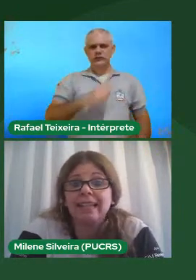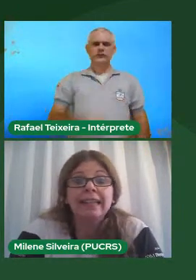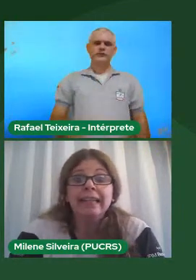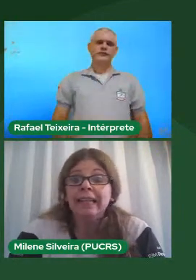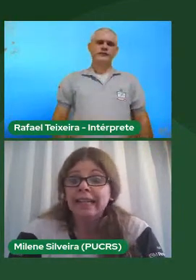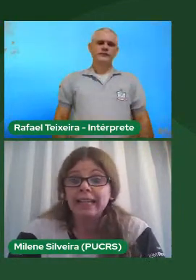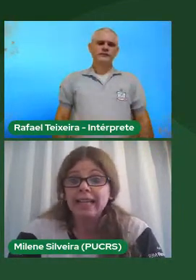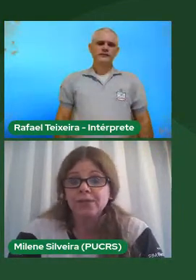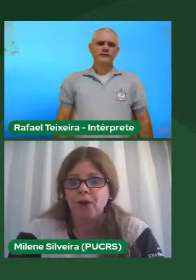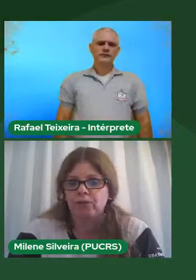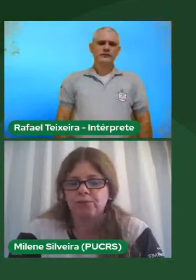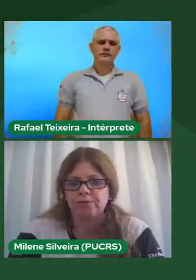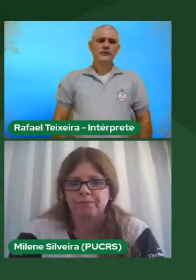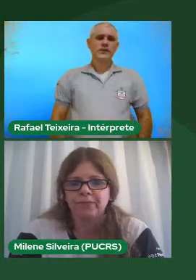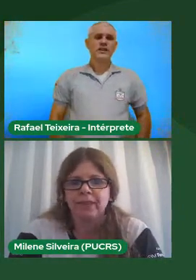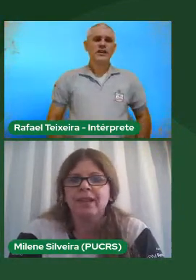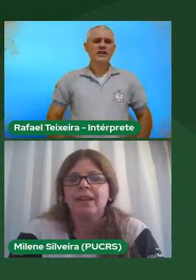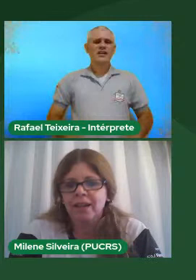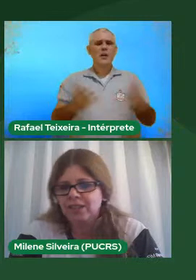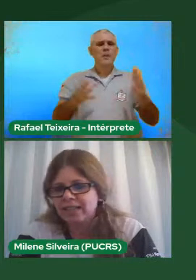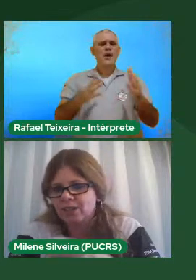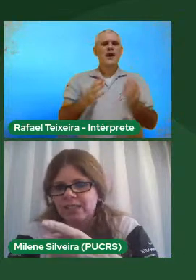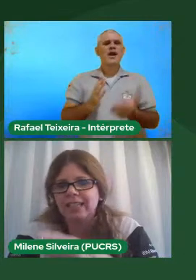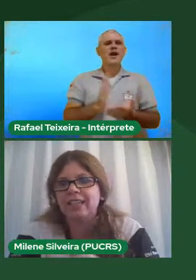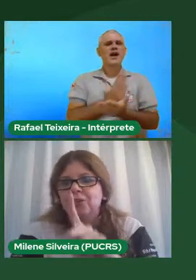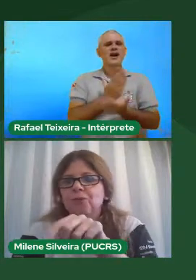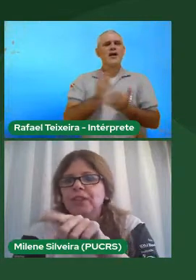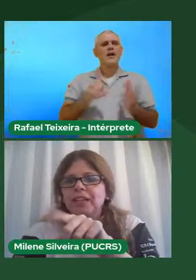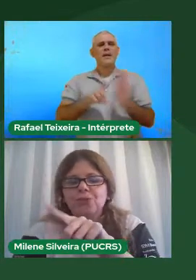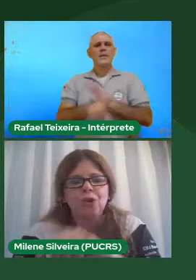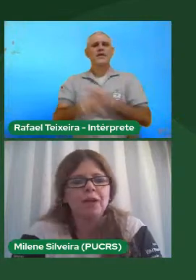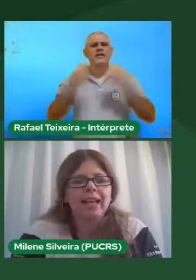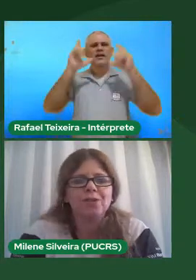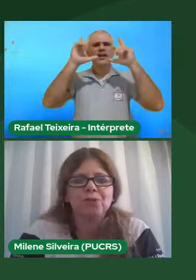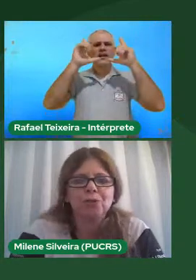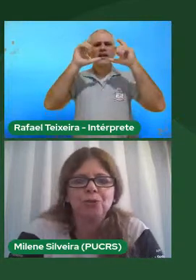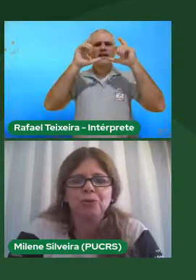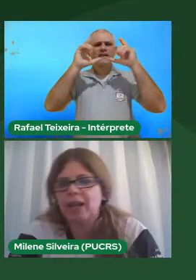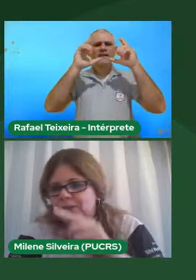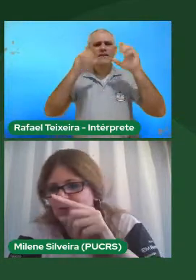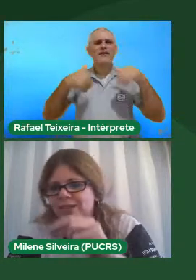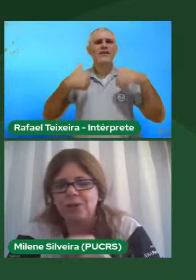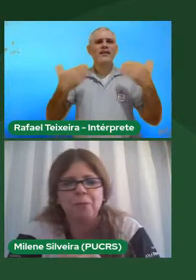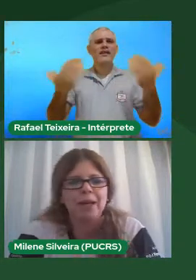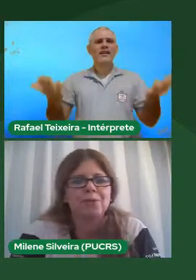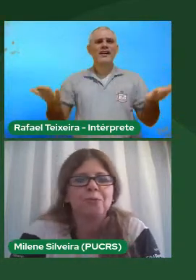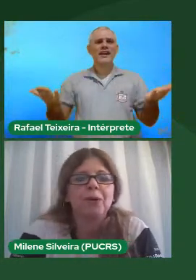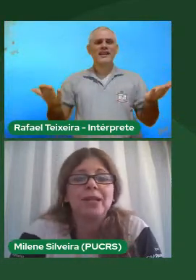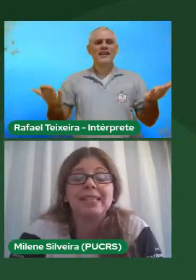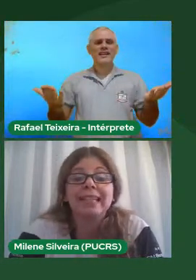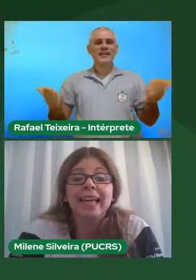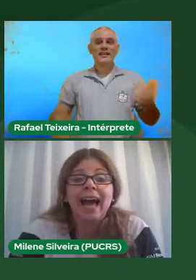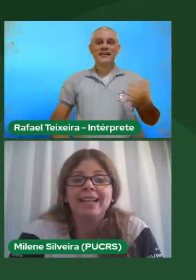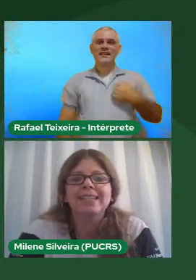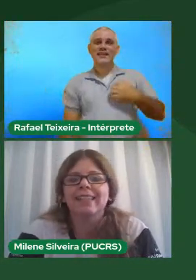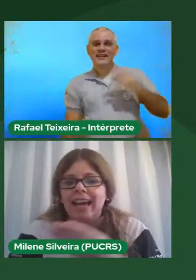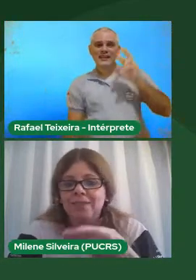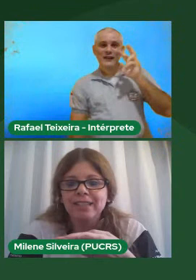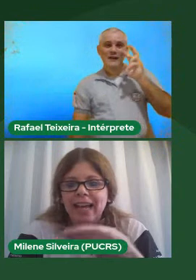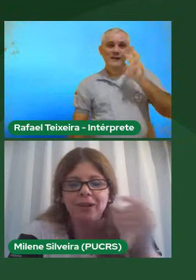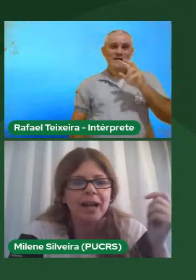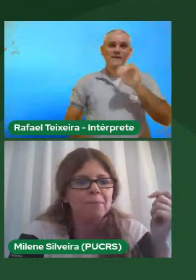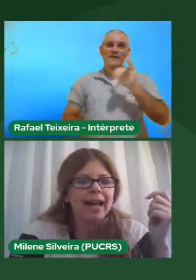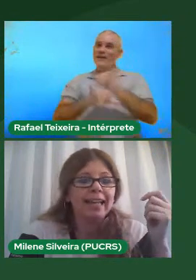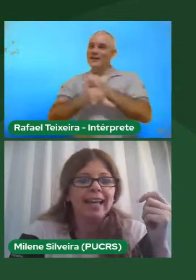IHC, cadê as fotos? Já que estão citando ali, eu estou vendo aqui os comentários do YouTube do lado, de vez em quando eu peço alguma coisa. Aí, assim,